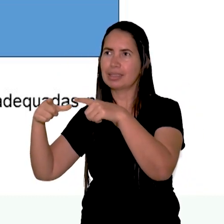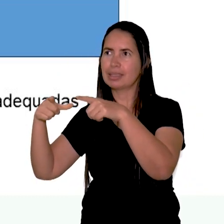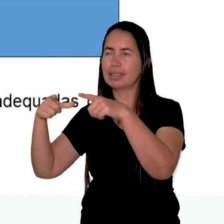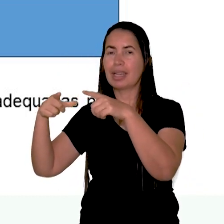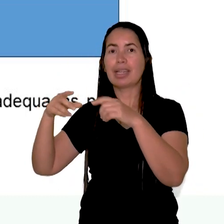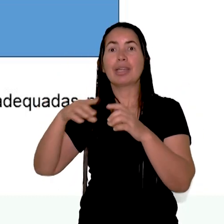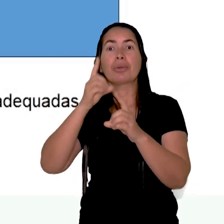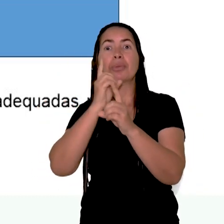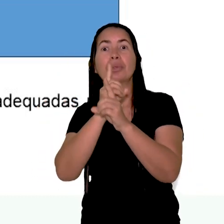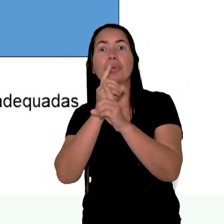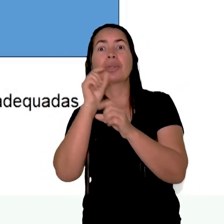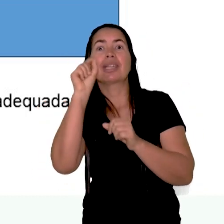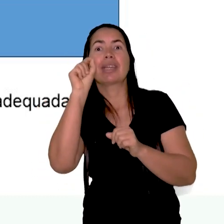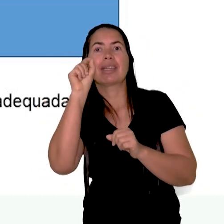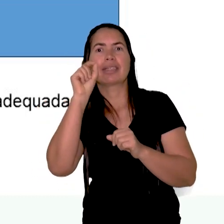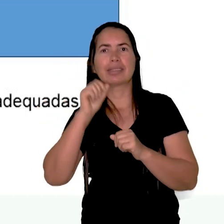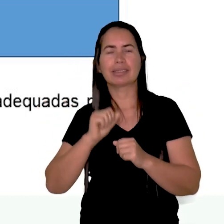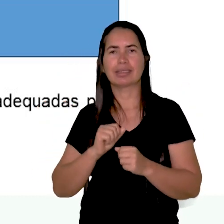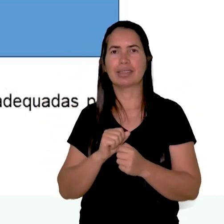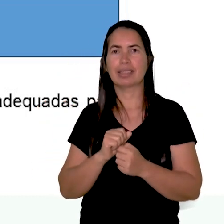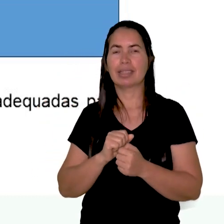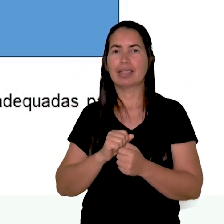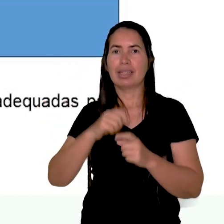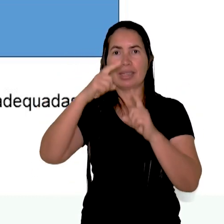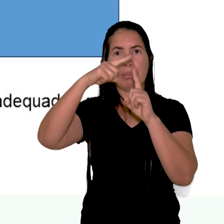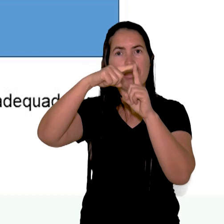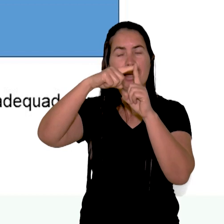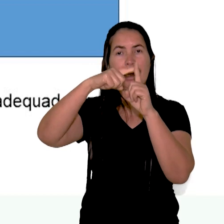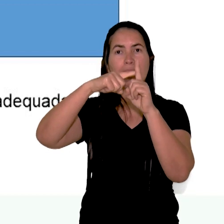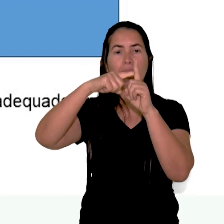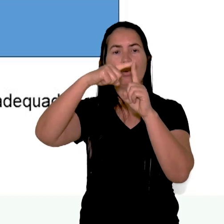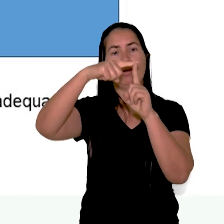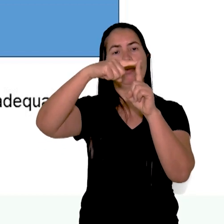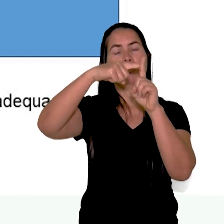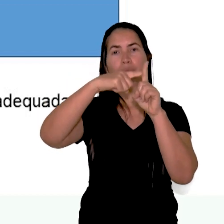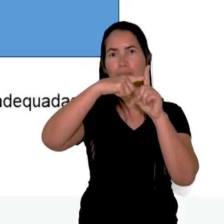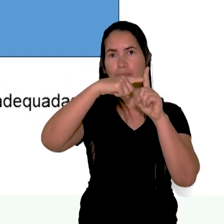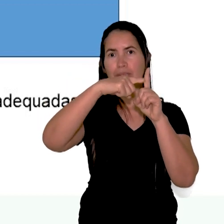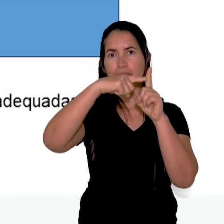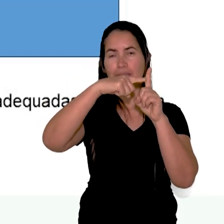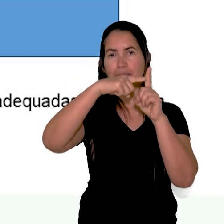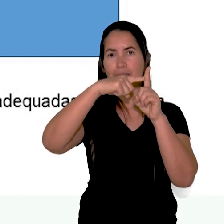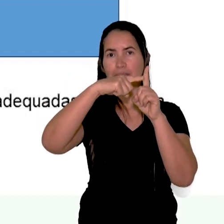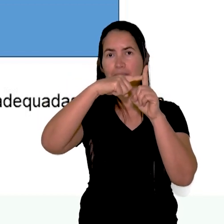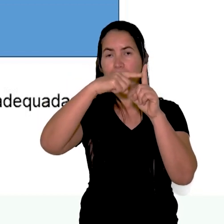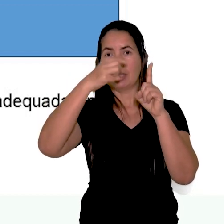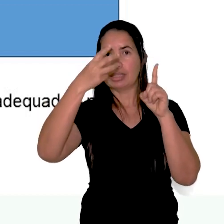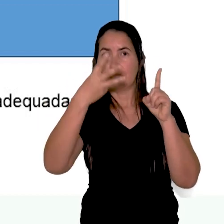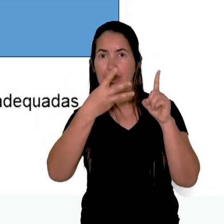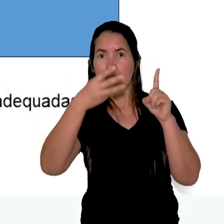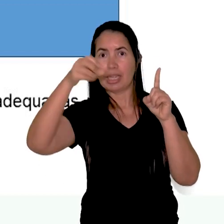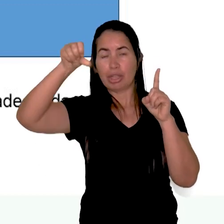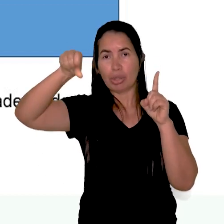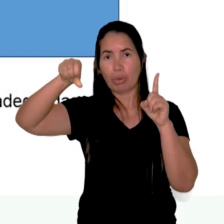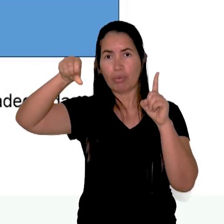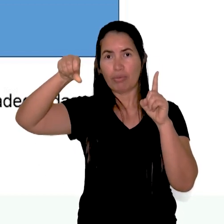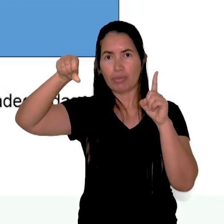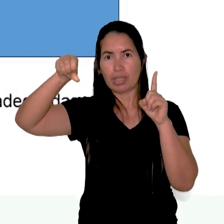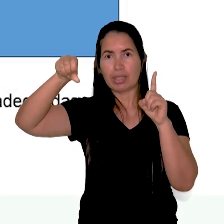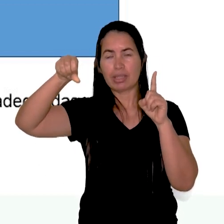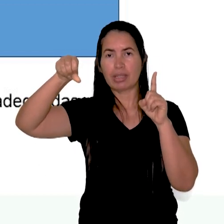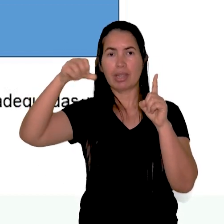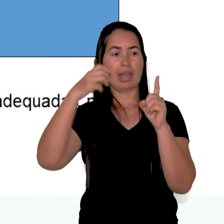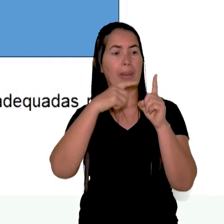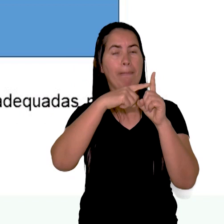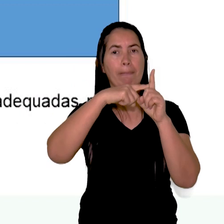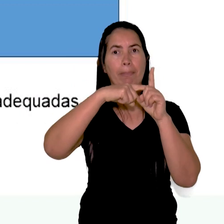que ele encontrou. A temperatura média no Piauí ultrapassa 39 graus Celsius.